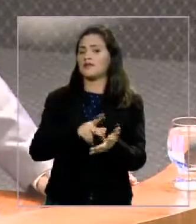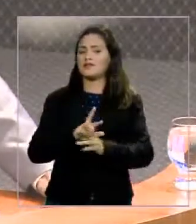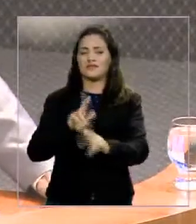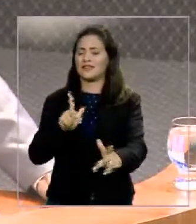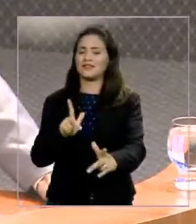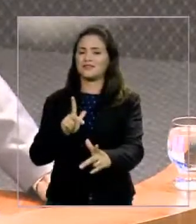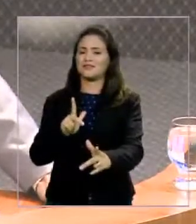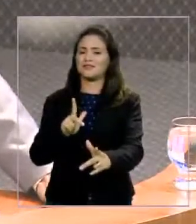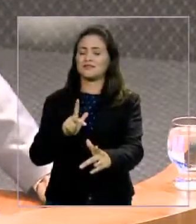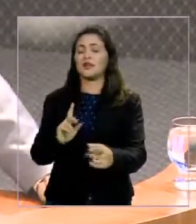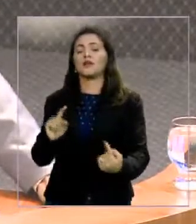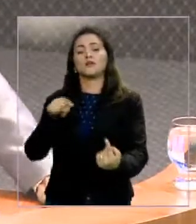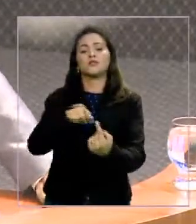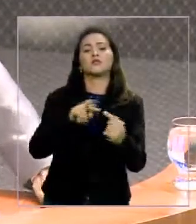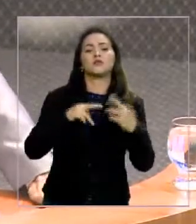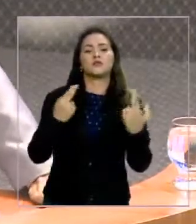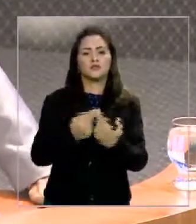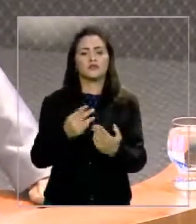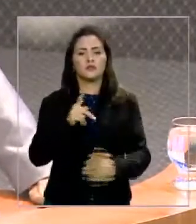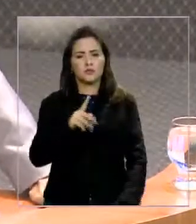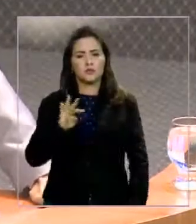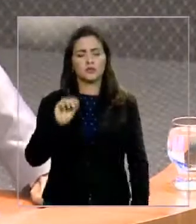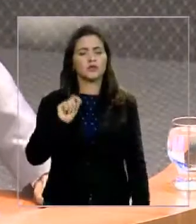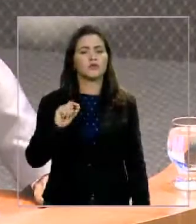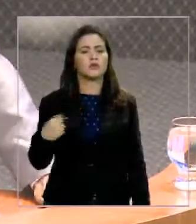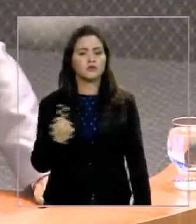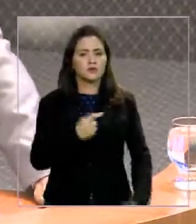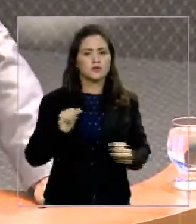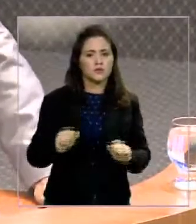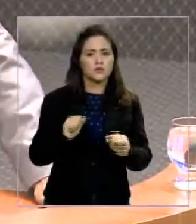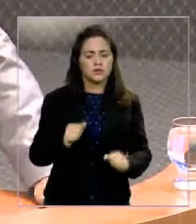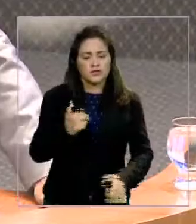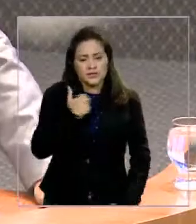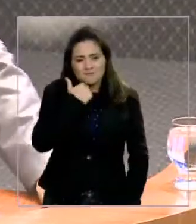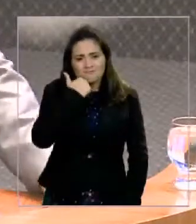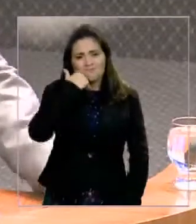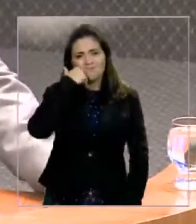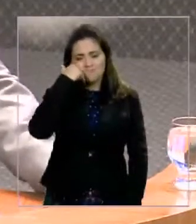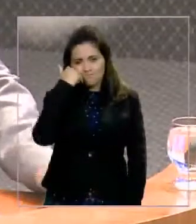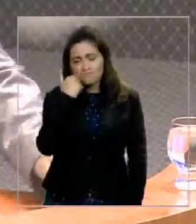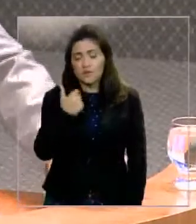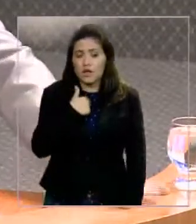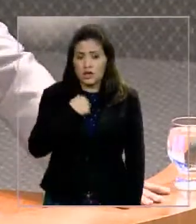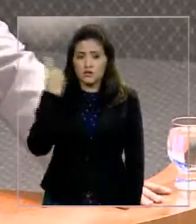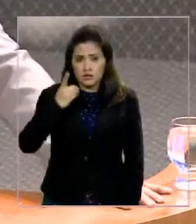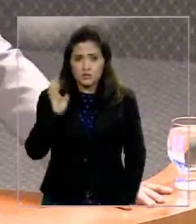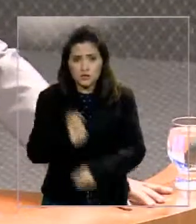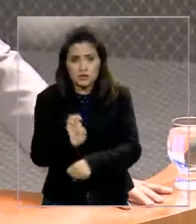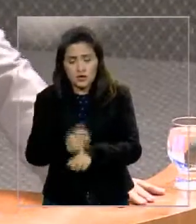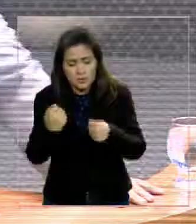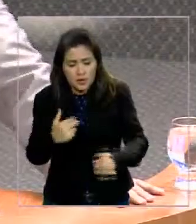Então, o objetivo da audiência pública é para que nós possamos nos constranger. Eu, como deputado estadual, preciso me constranger.